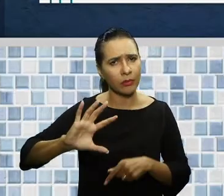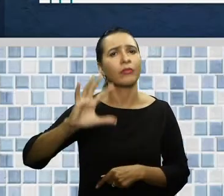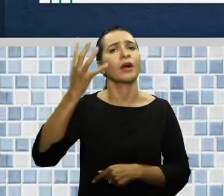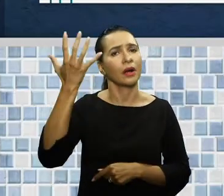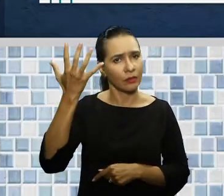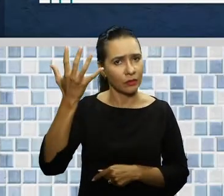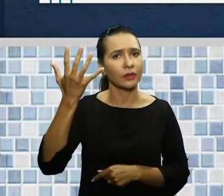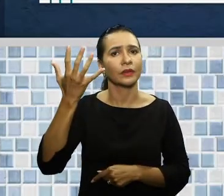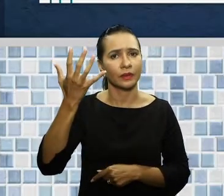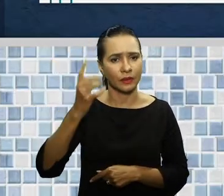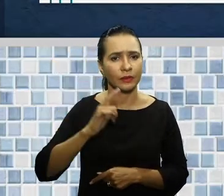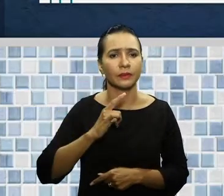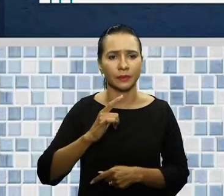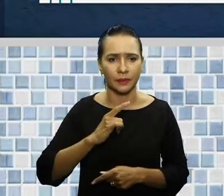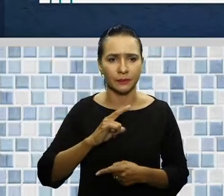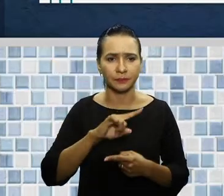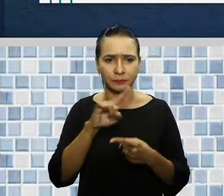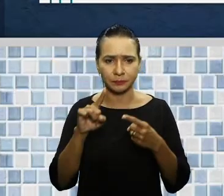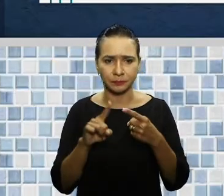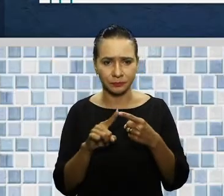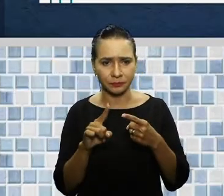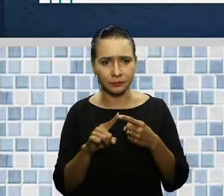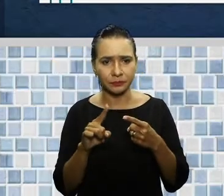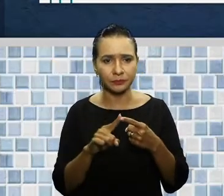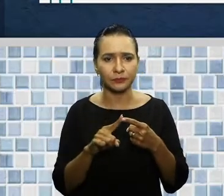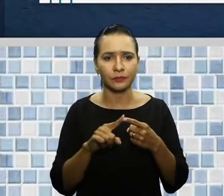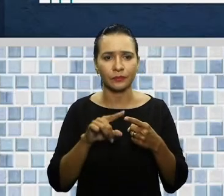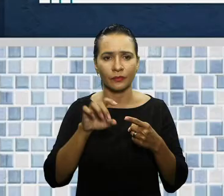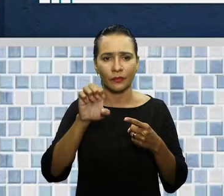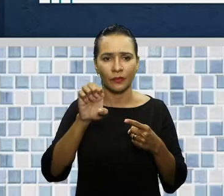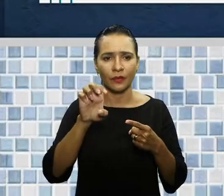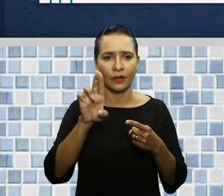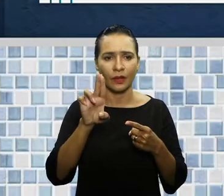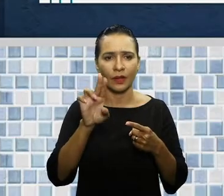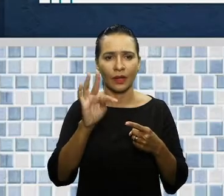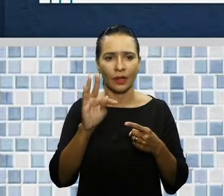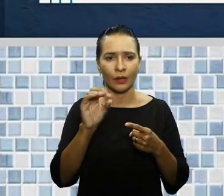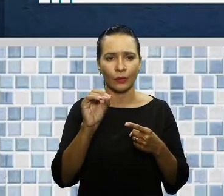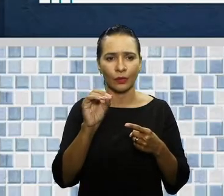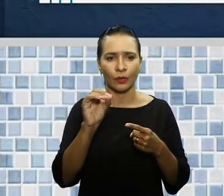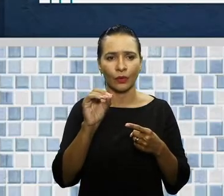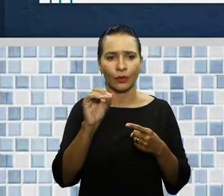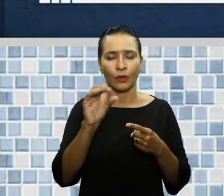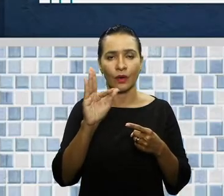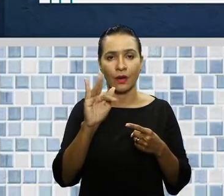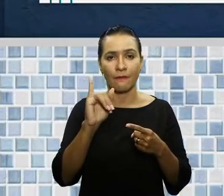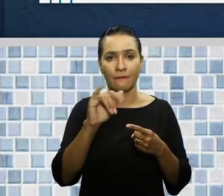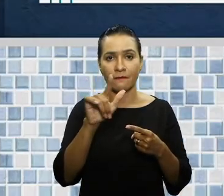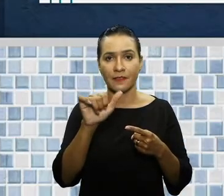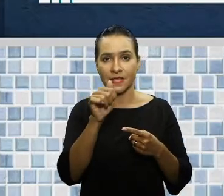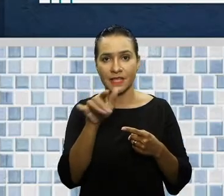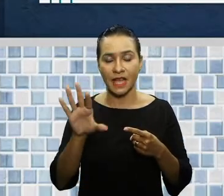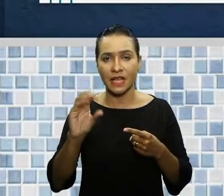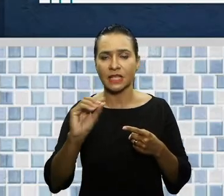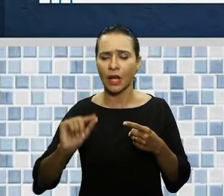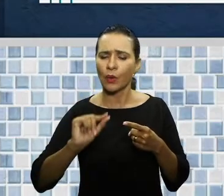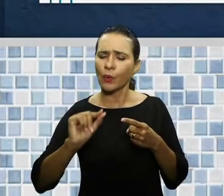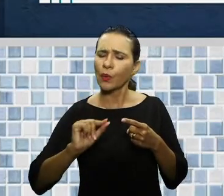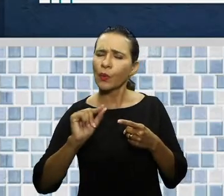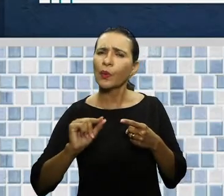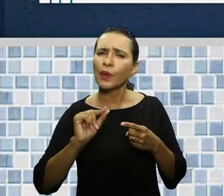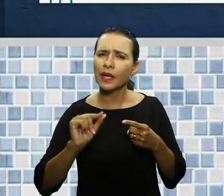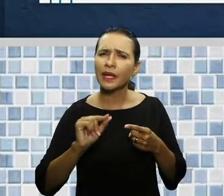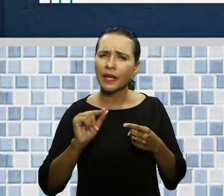por exemplo a eutrofização, que é um dos pontos que está destacado aí. E a eutrofização nada mais é do